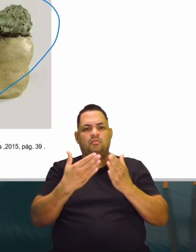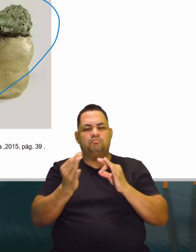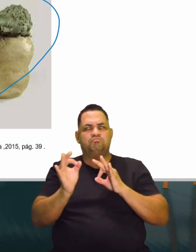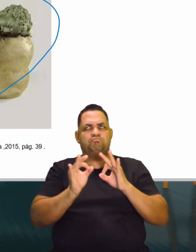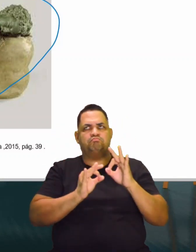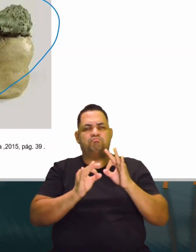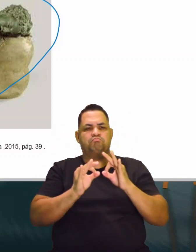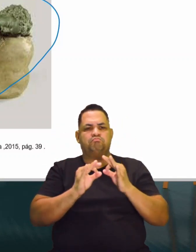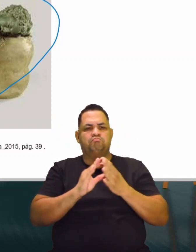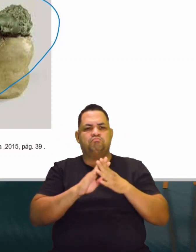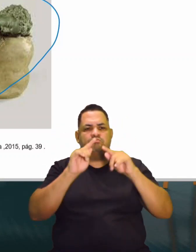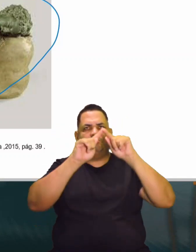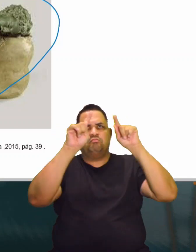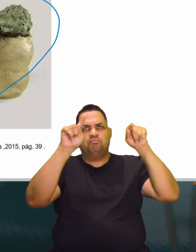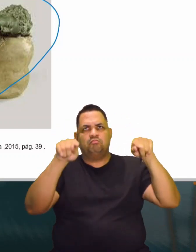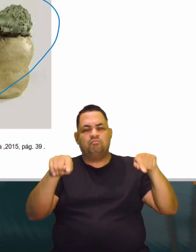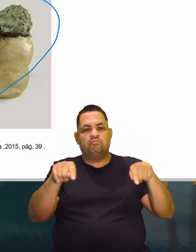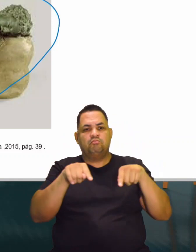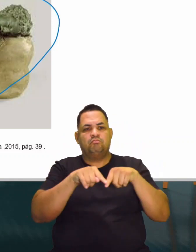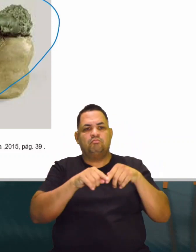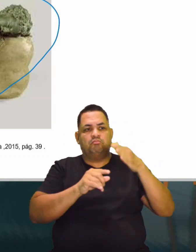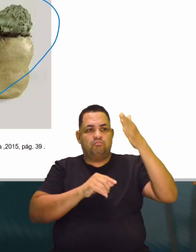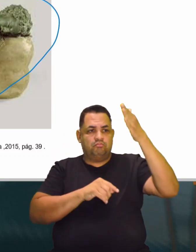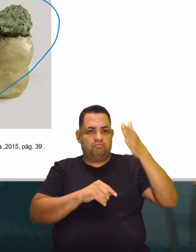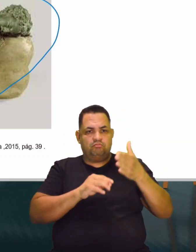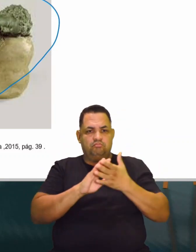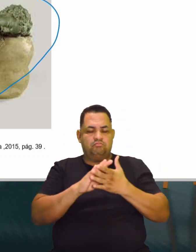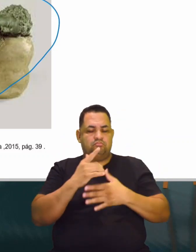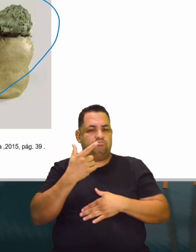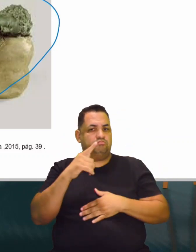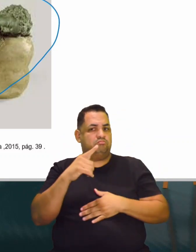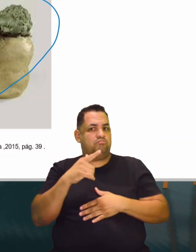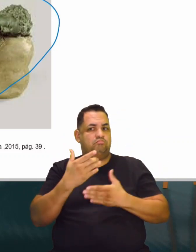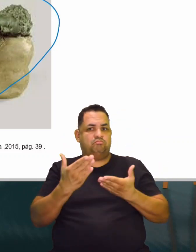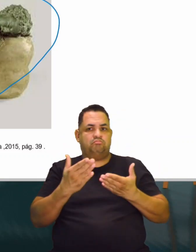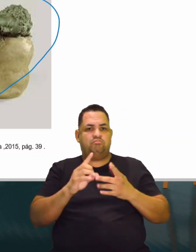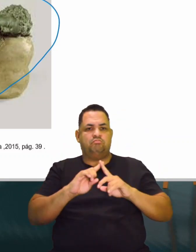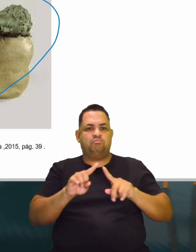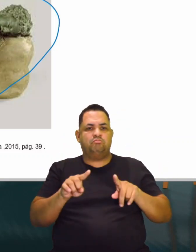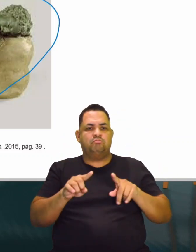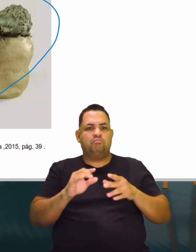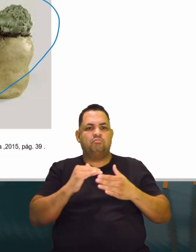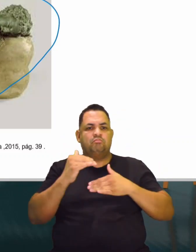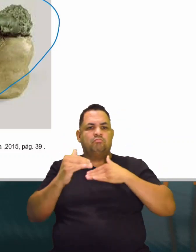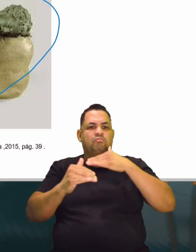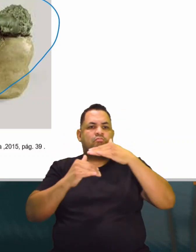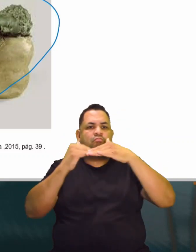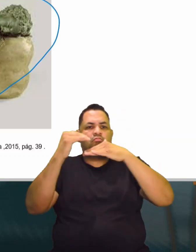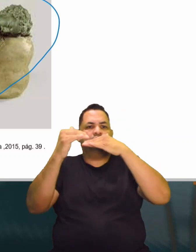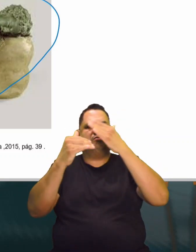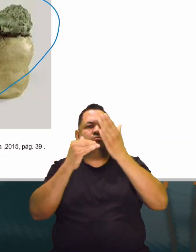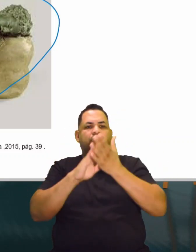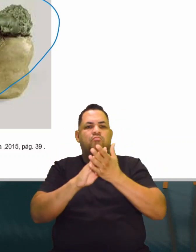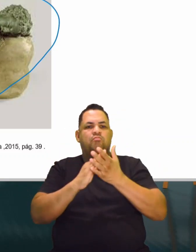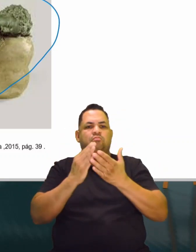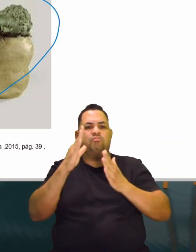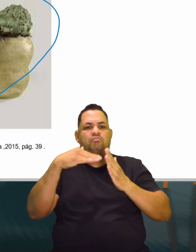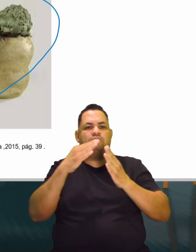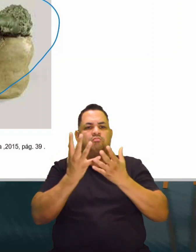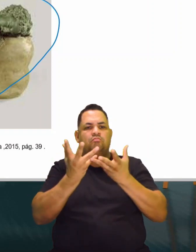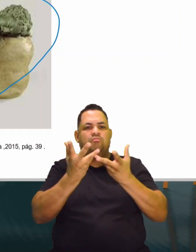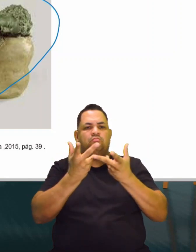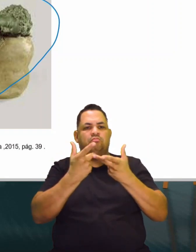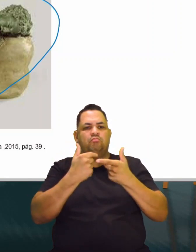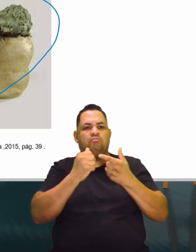em quadros, por exemplo, em paredes, quase não há. Porém, eles desenvolveram pinturas maravilhosas